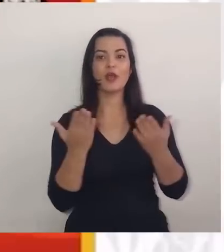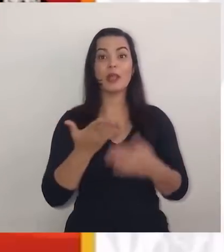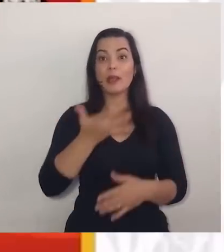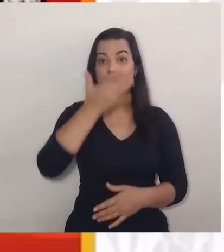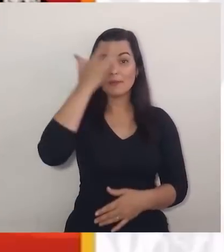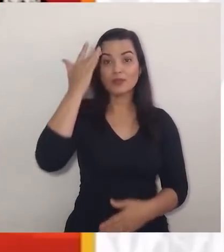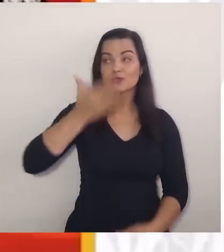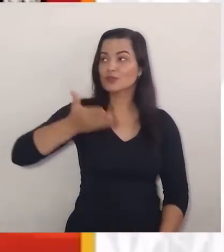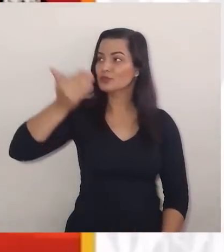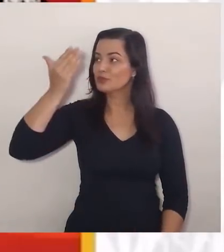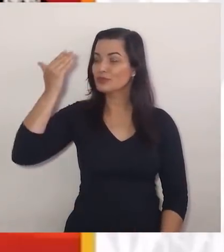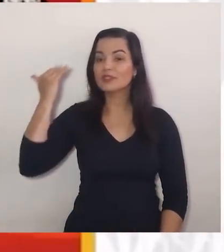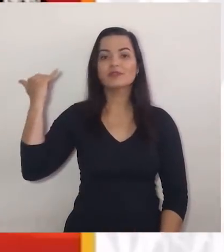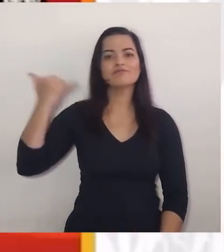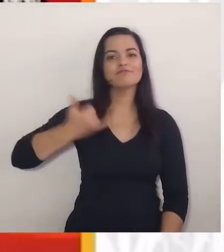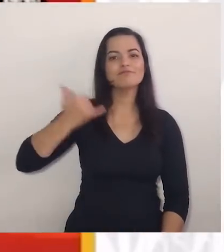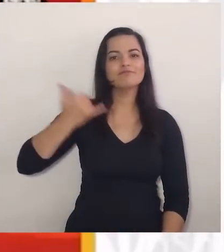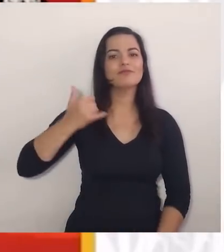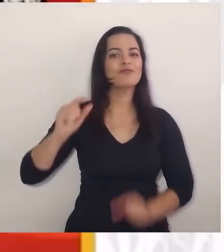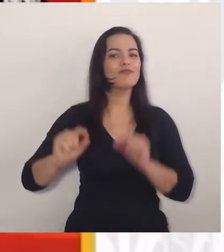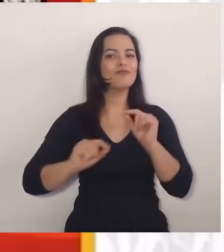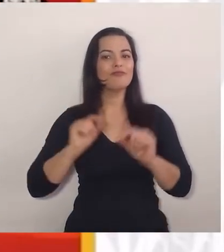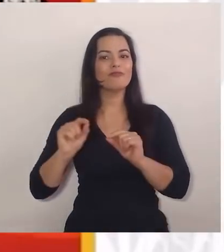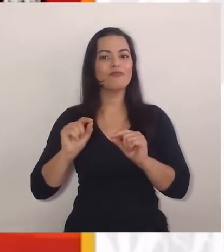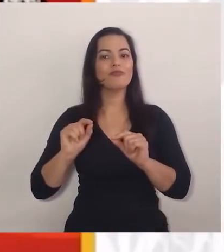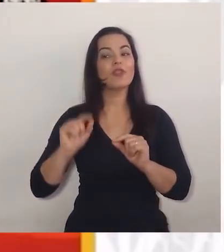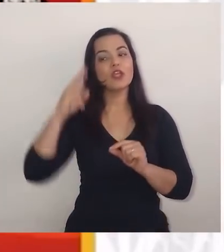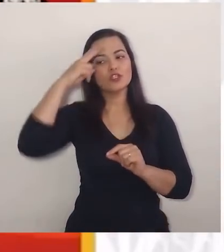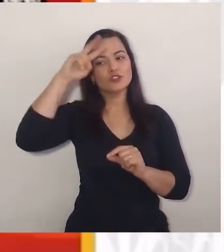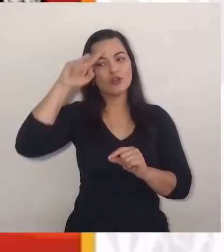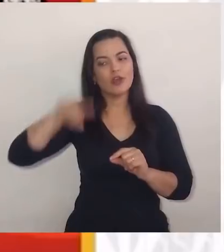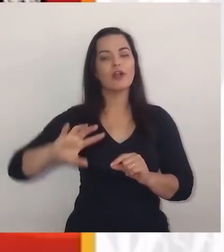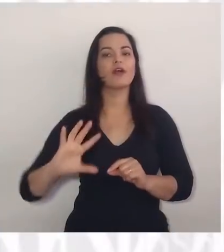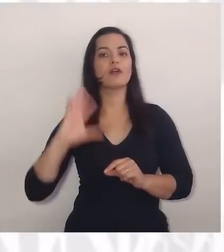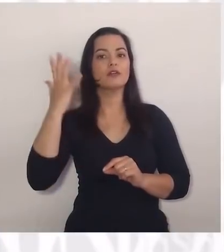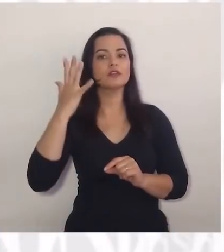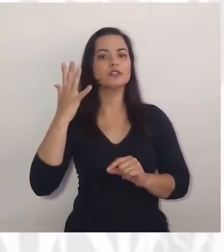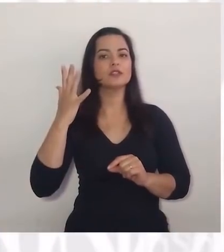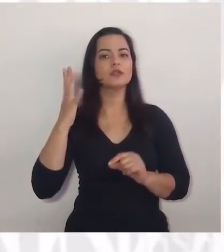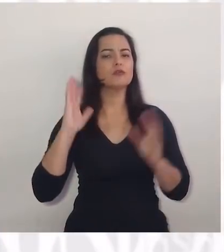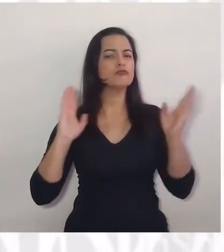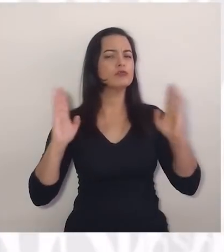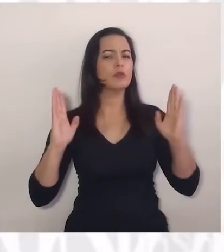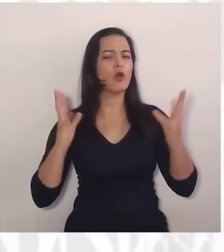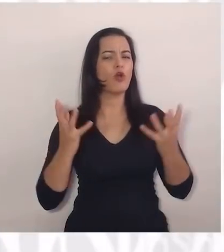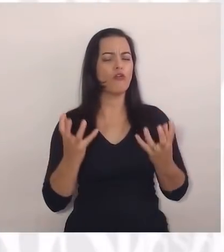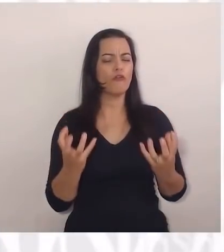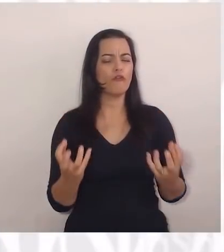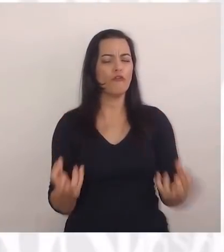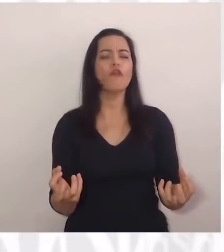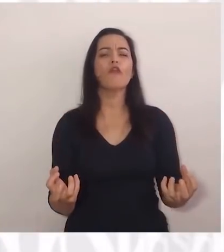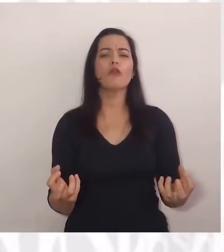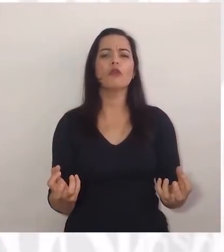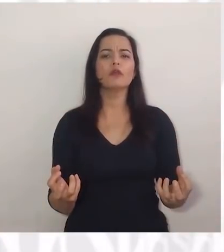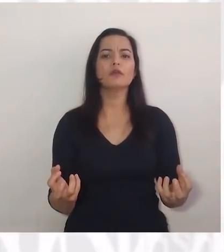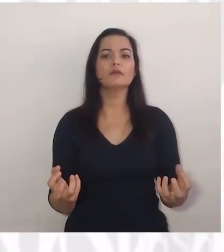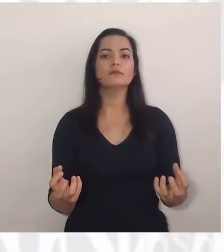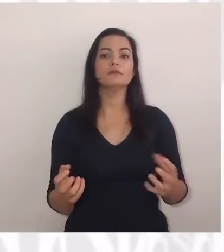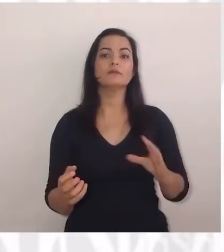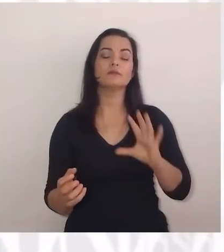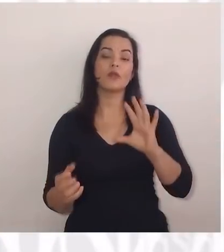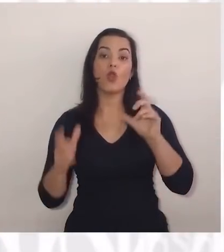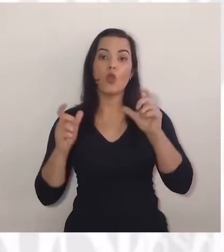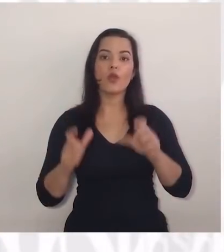que essa história aconteceu durante uma das piores secas ocorridas nas savanas ao sul da